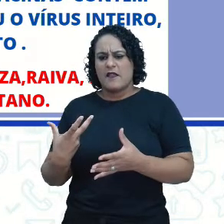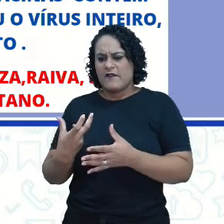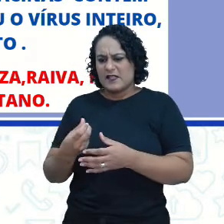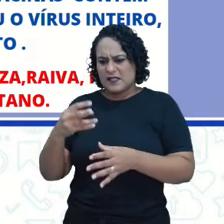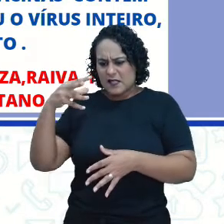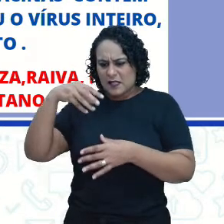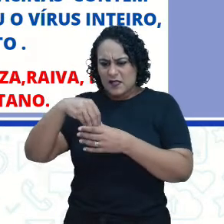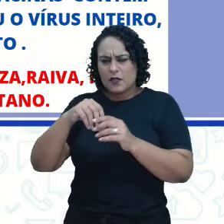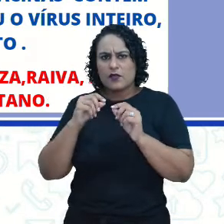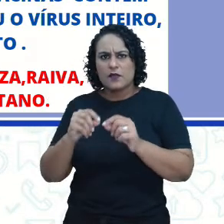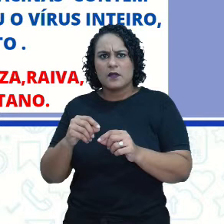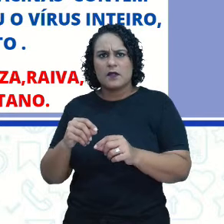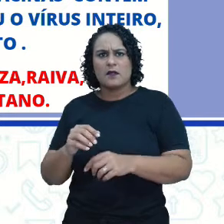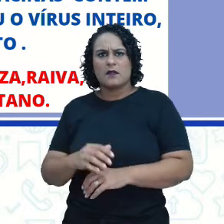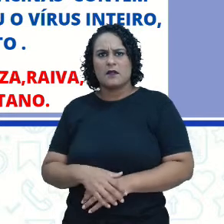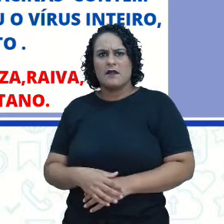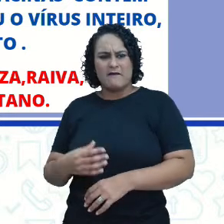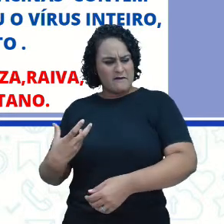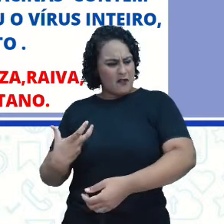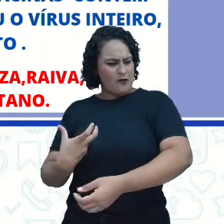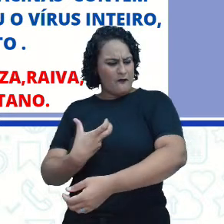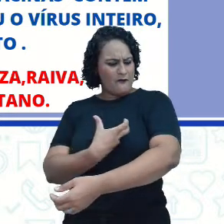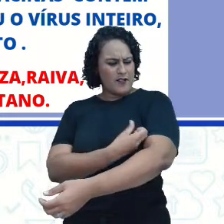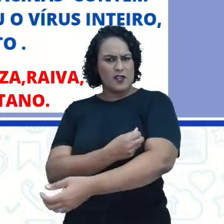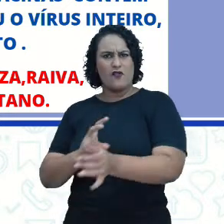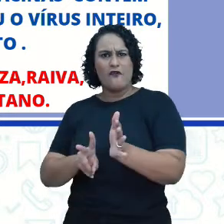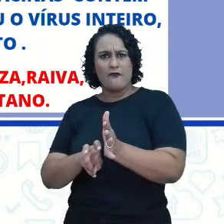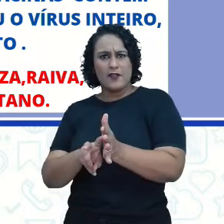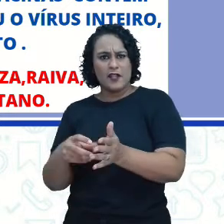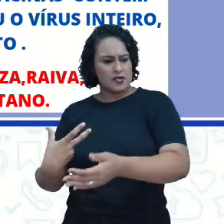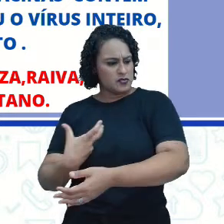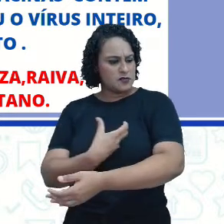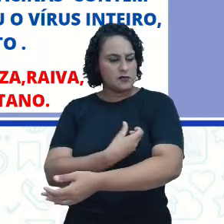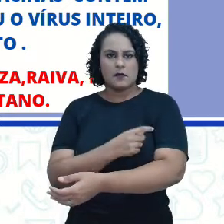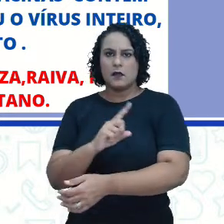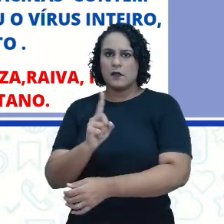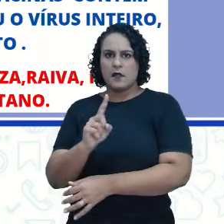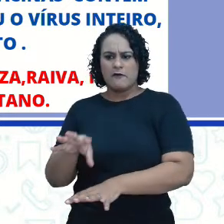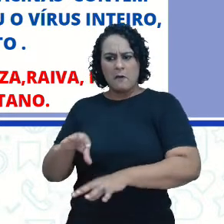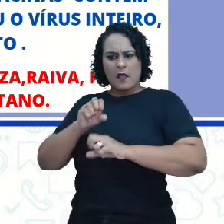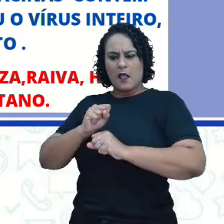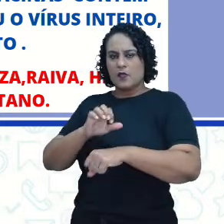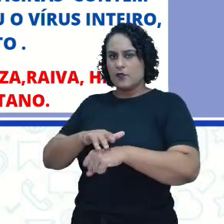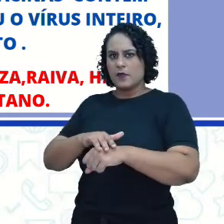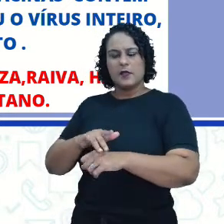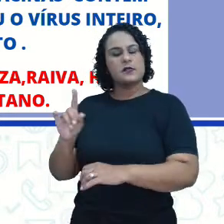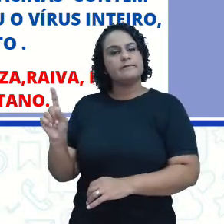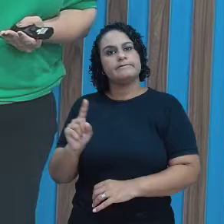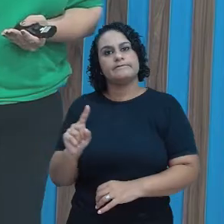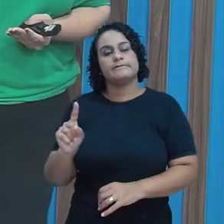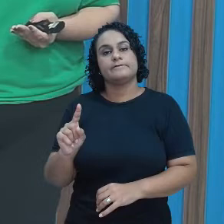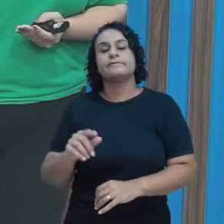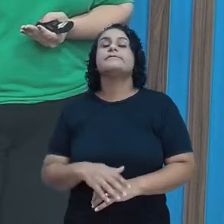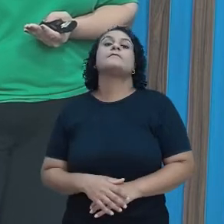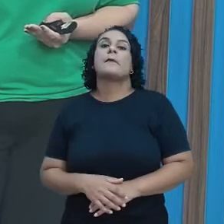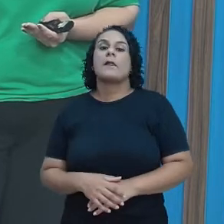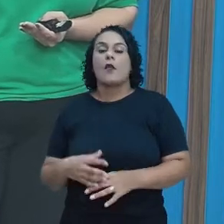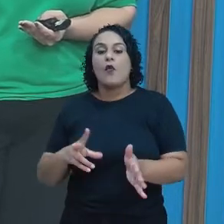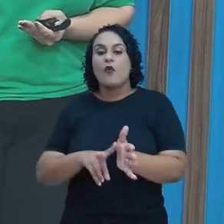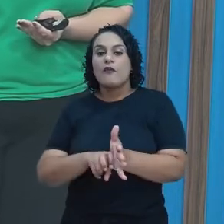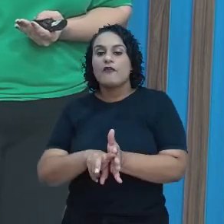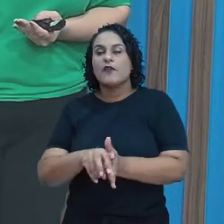Deus, professora, vão botar vírus dentro de mim, então vão me dar doença. Não. Esse vírus, ele está ali